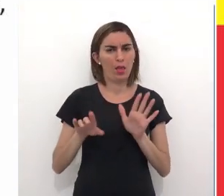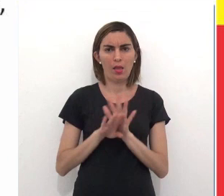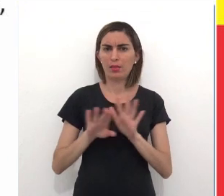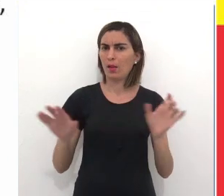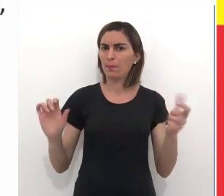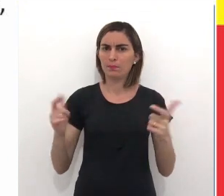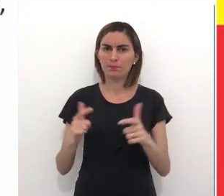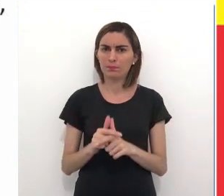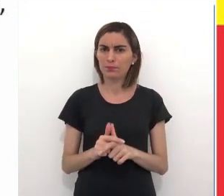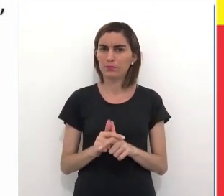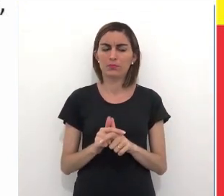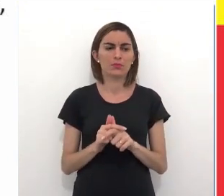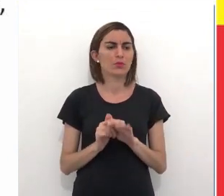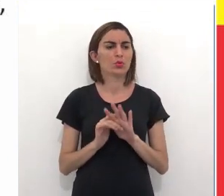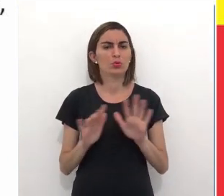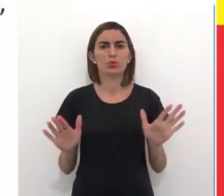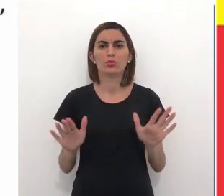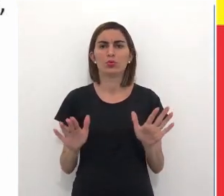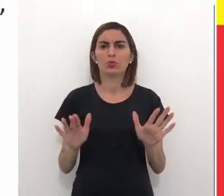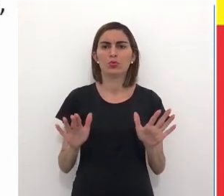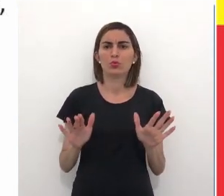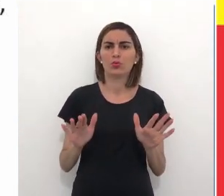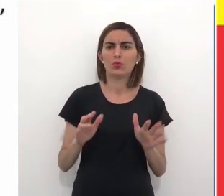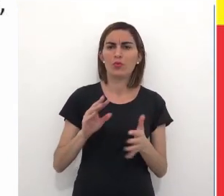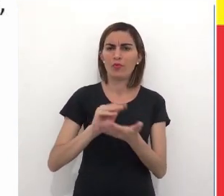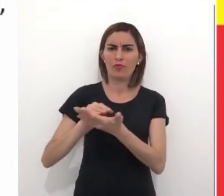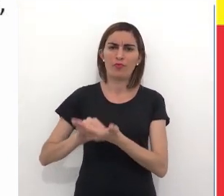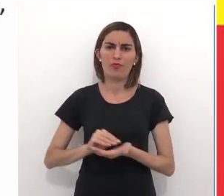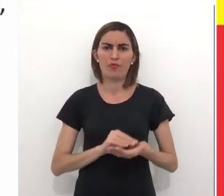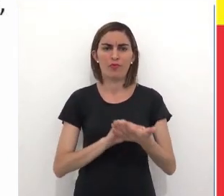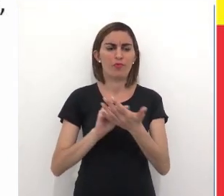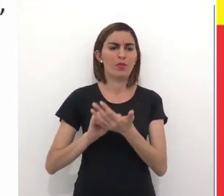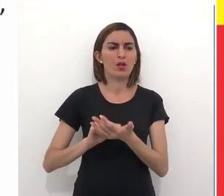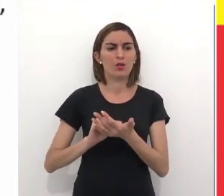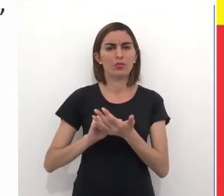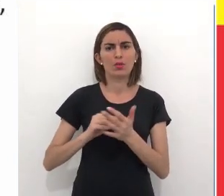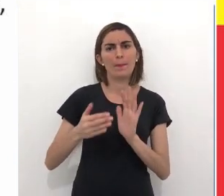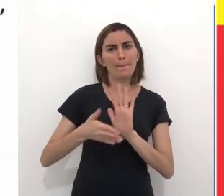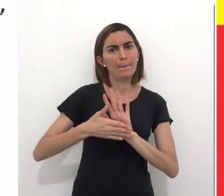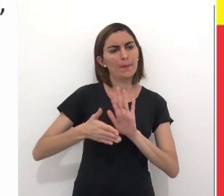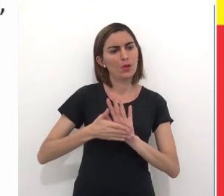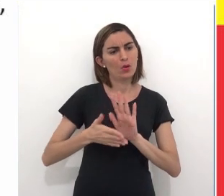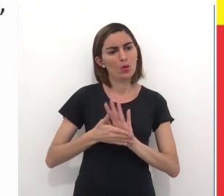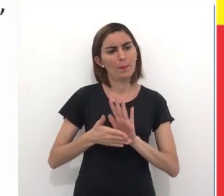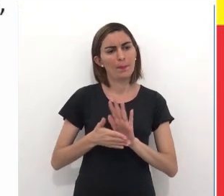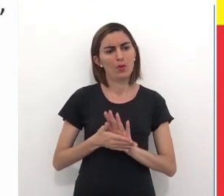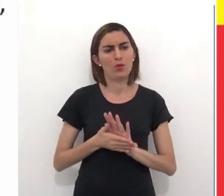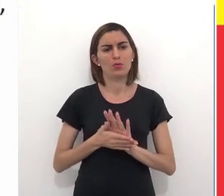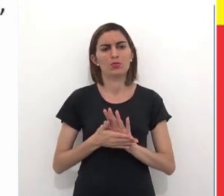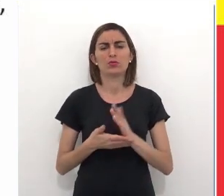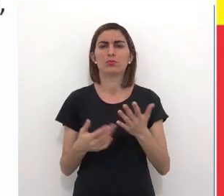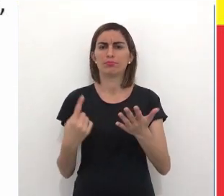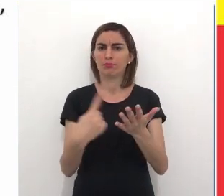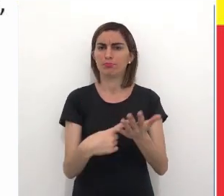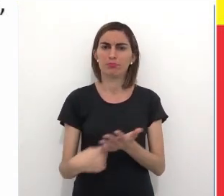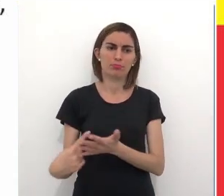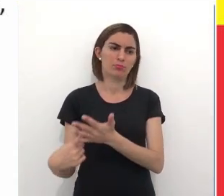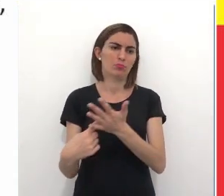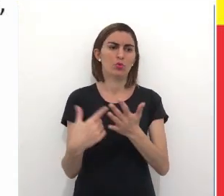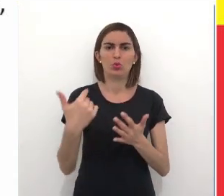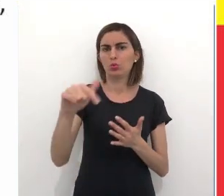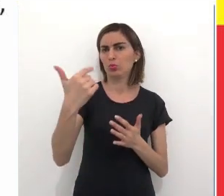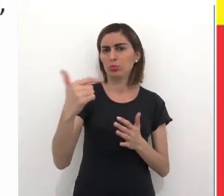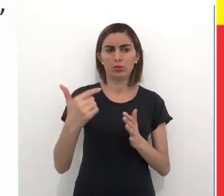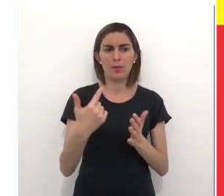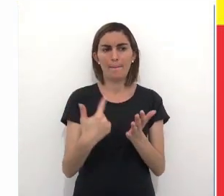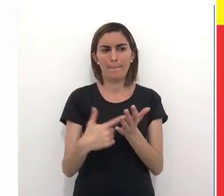se extinguirem, sobretudo pela falta de uma proposta por parte dos rebelados. Não